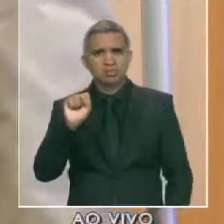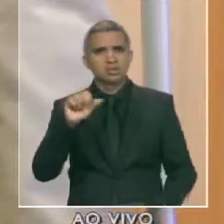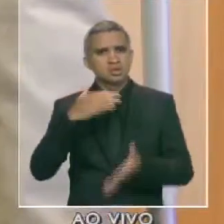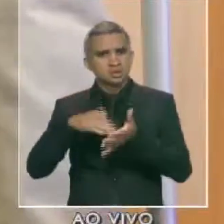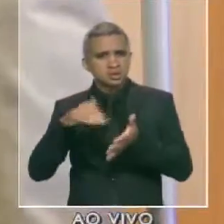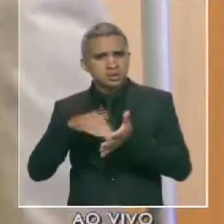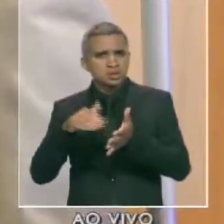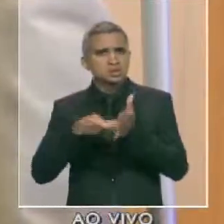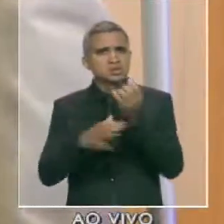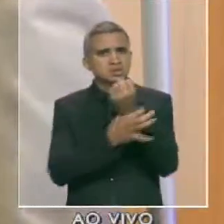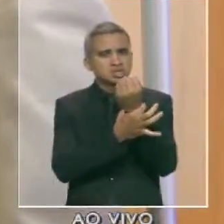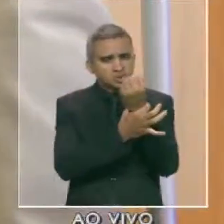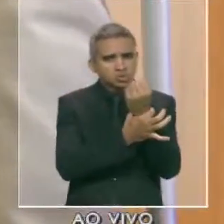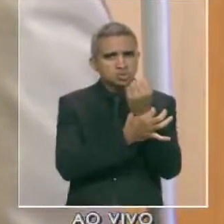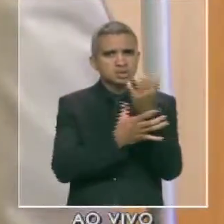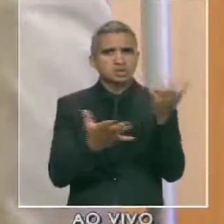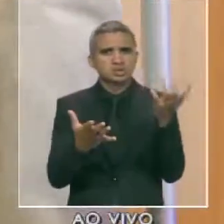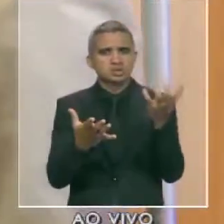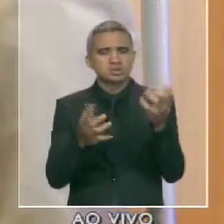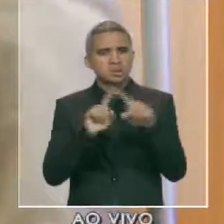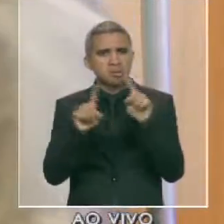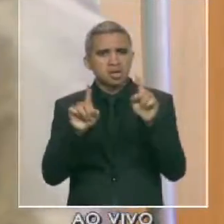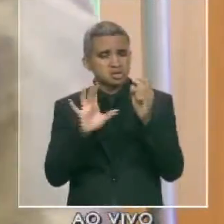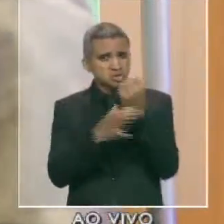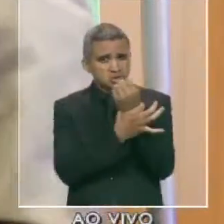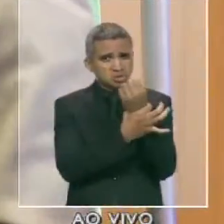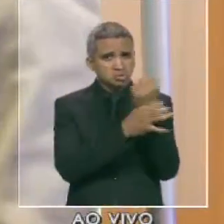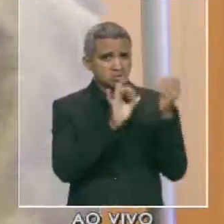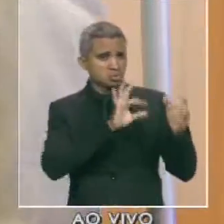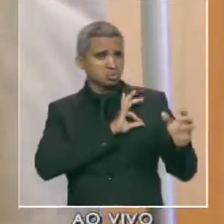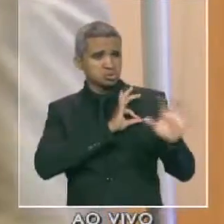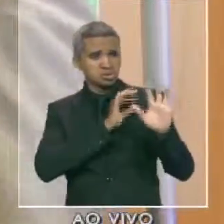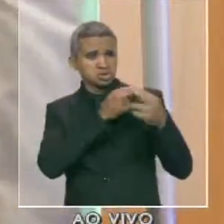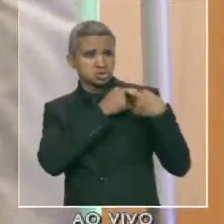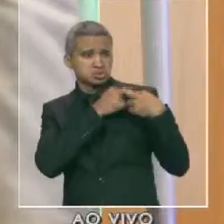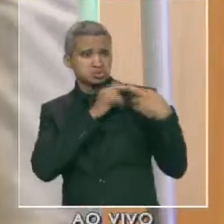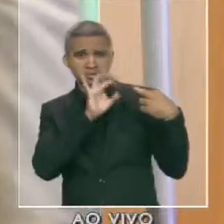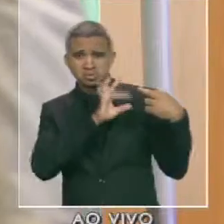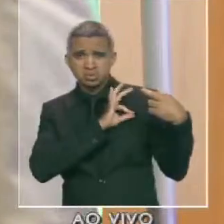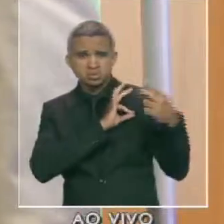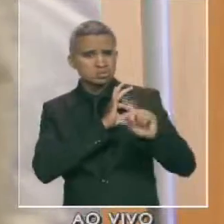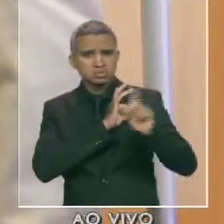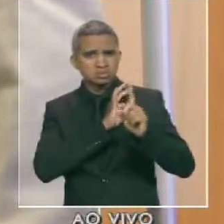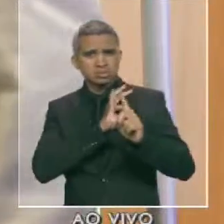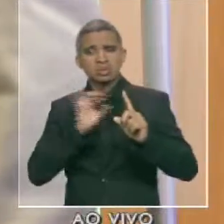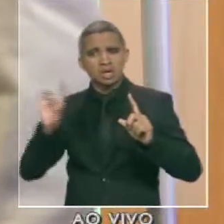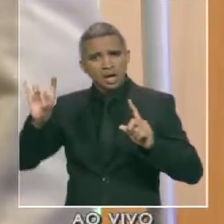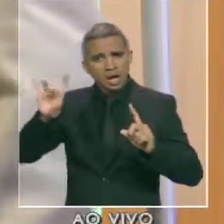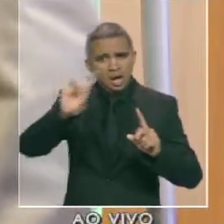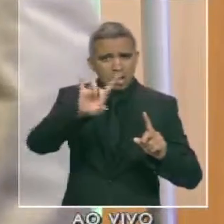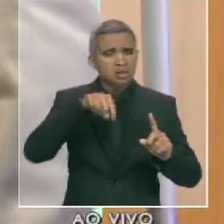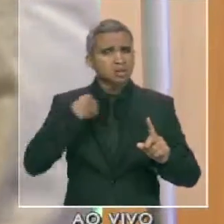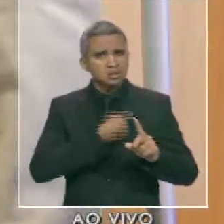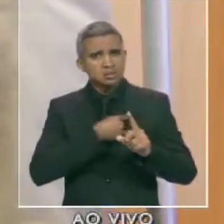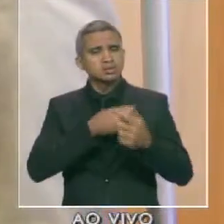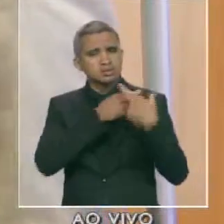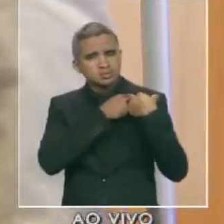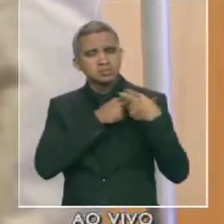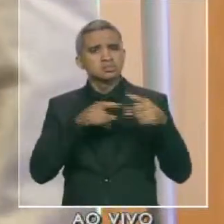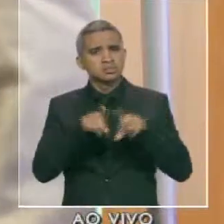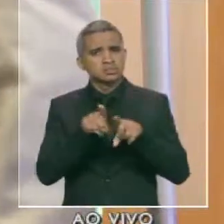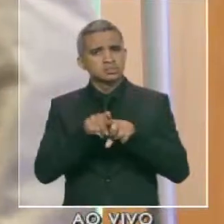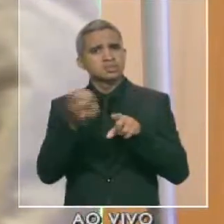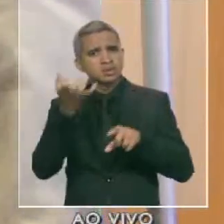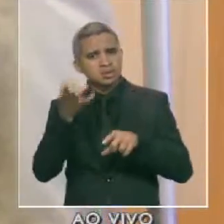Poder Instituído, mas, acima de tudo, de todos nós, que no dia a dia vivemos nessa sociedade e queremos uma sociedade igualitária, uma sociedade